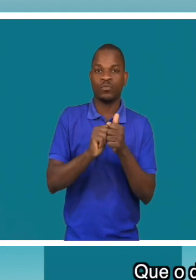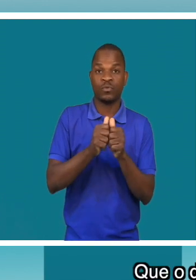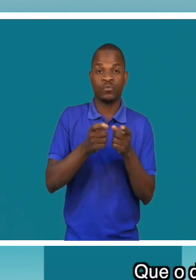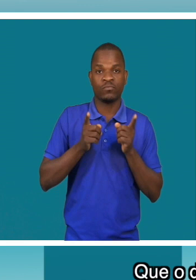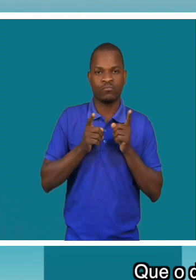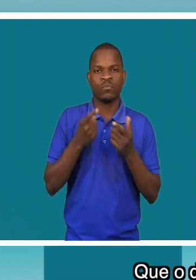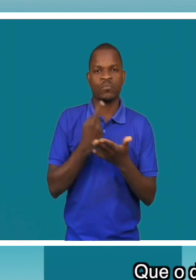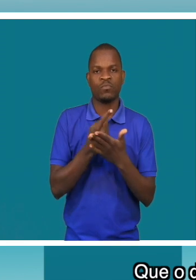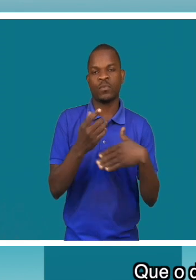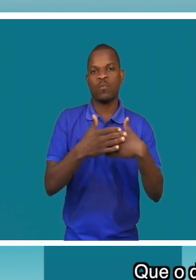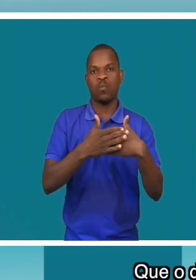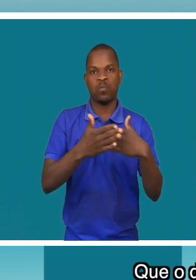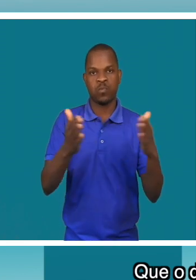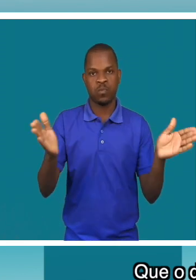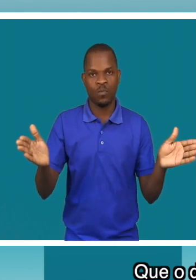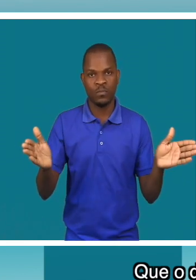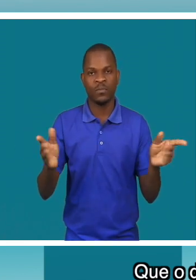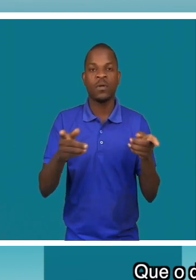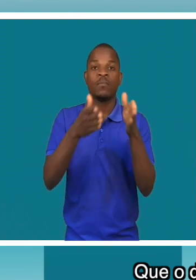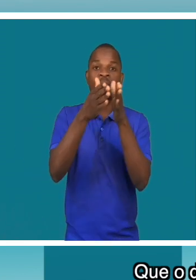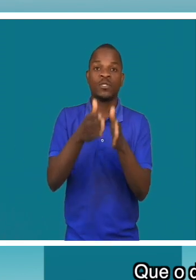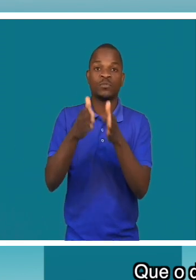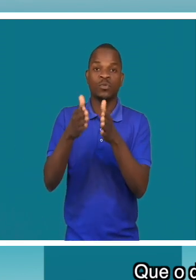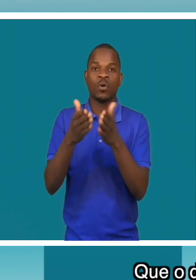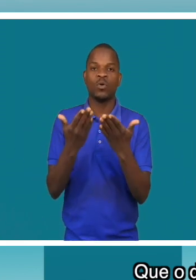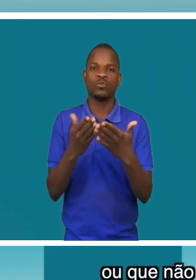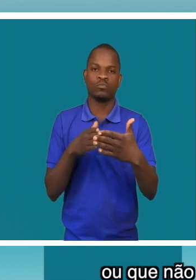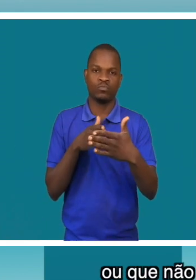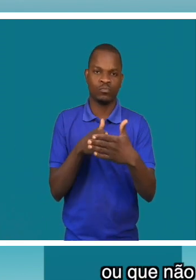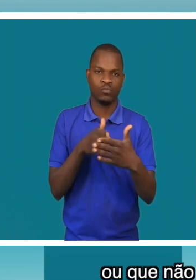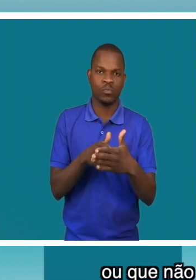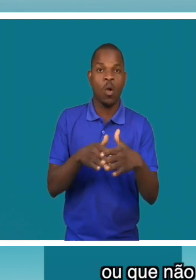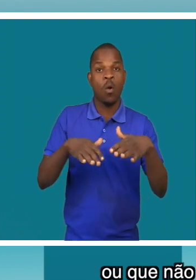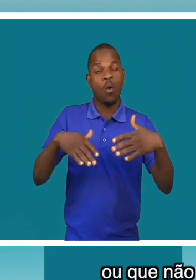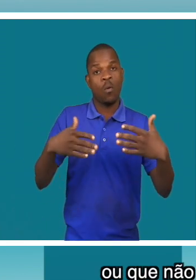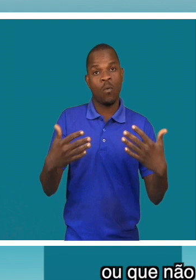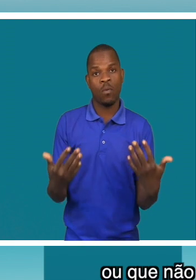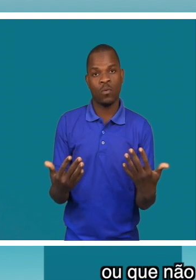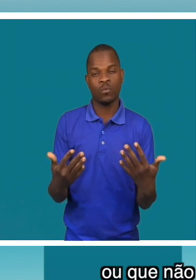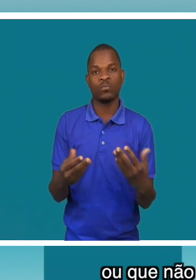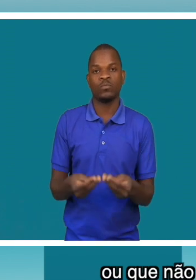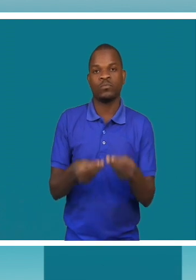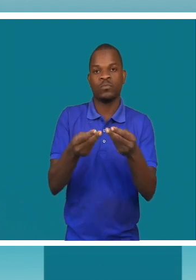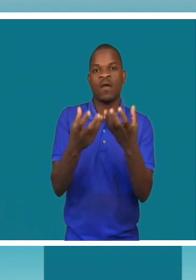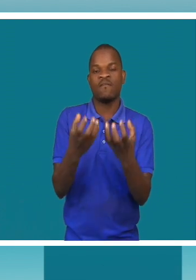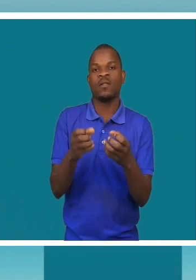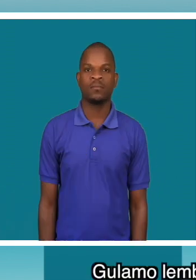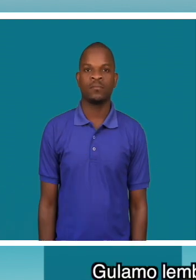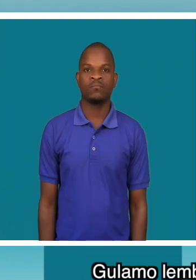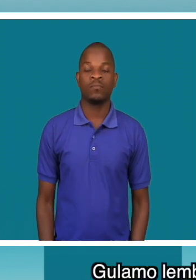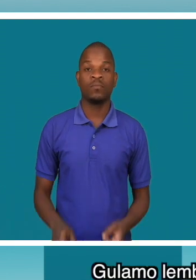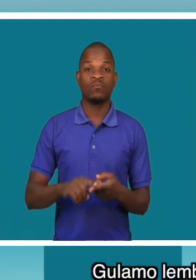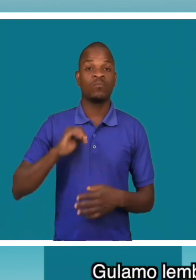abra as portas para aqueles que hoje não são capazes ou que não lhes dêem oportunidades participar.